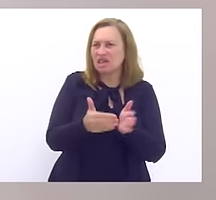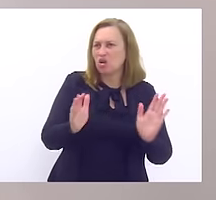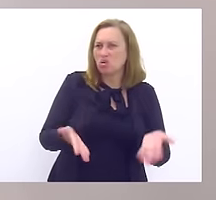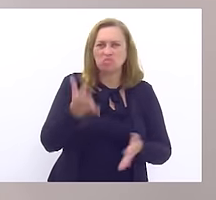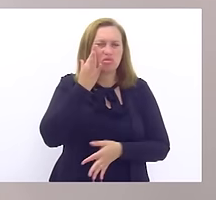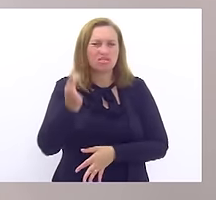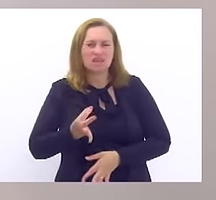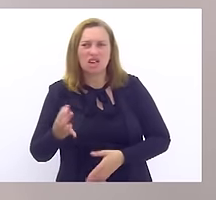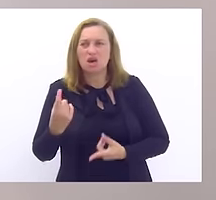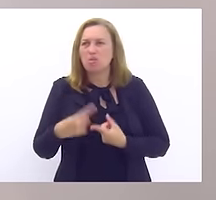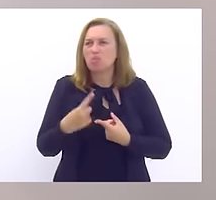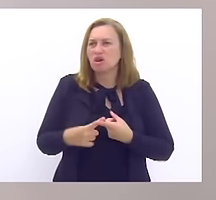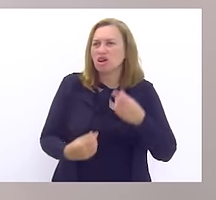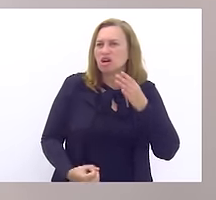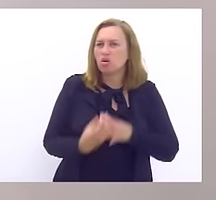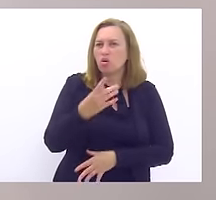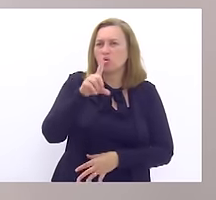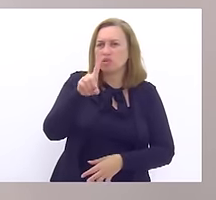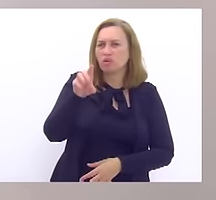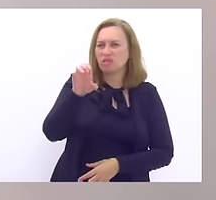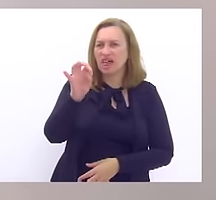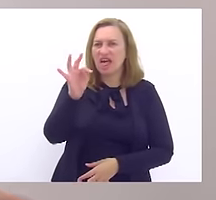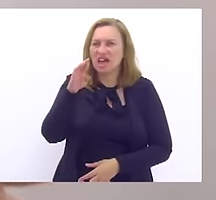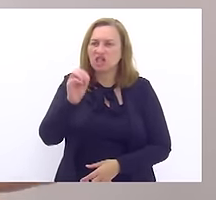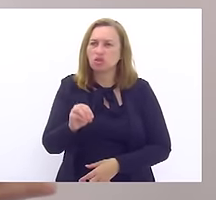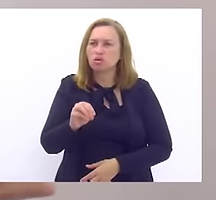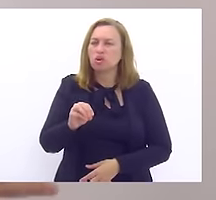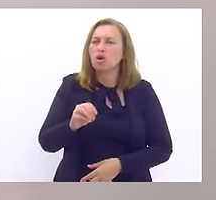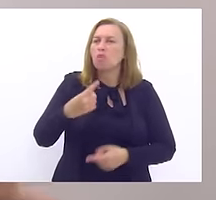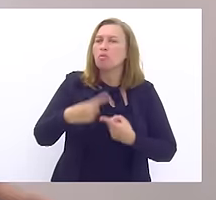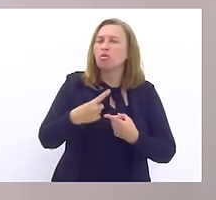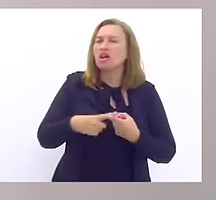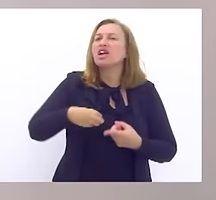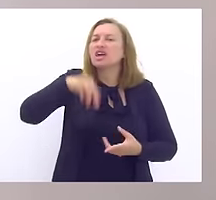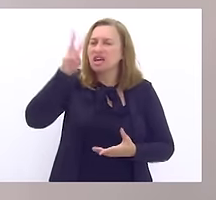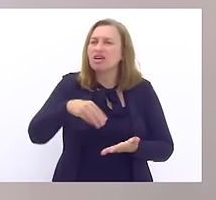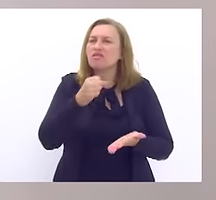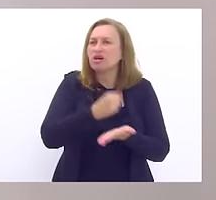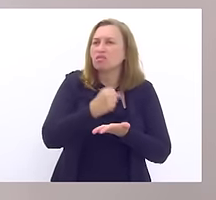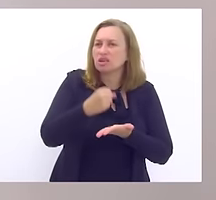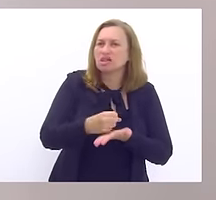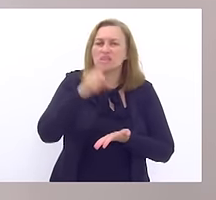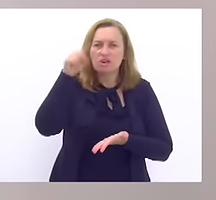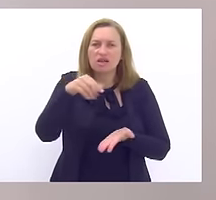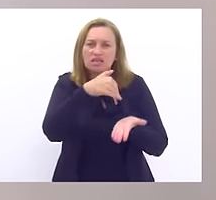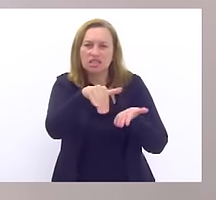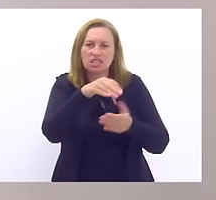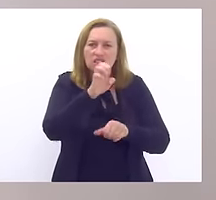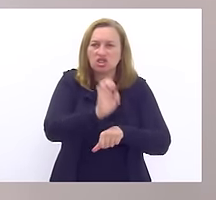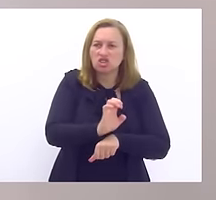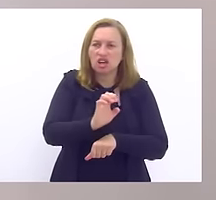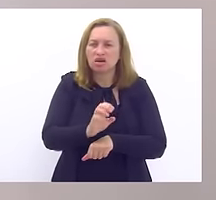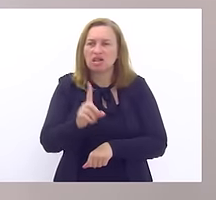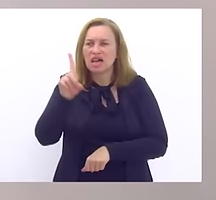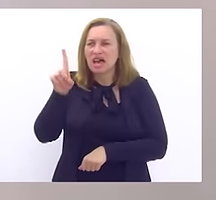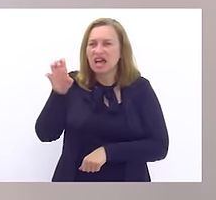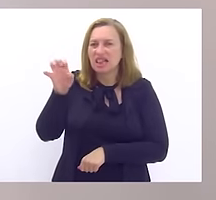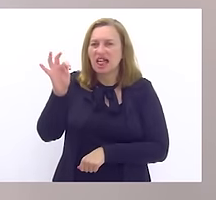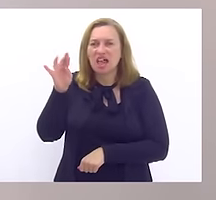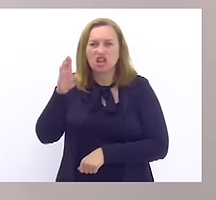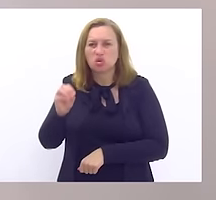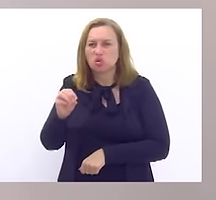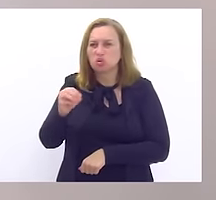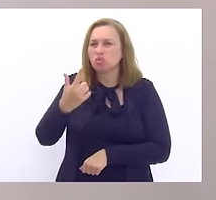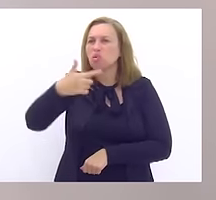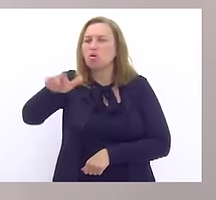eu não sei nem porque que o Detran existe não serve para nada porque quem faz a concessão é a secretaria de estado não existe dentro nos estados do Brasil